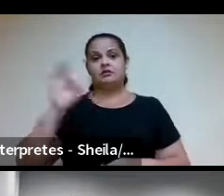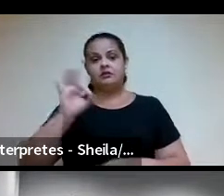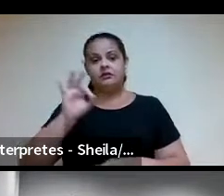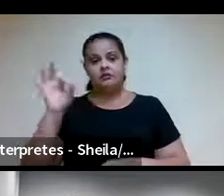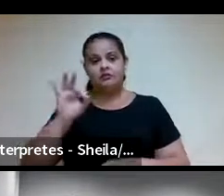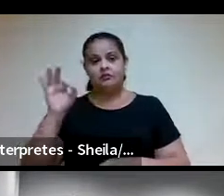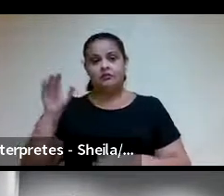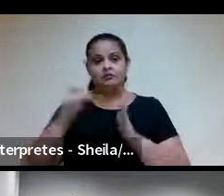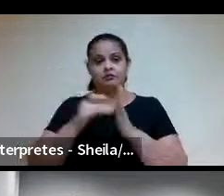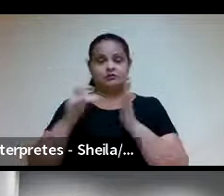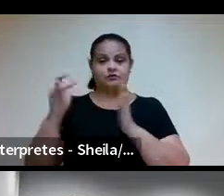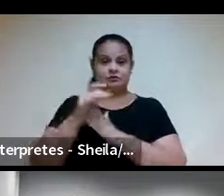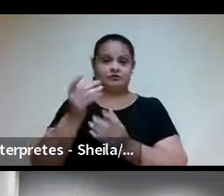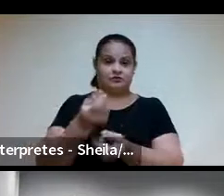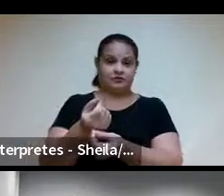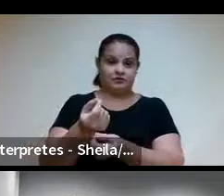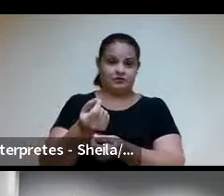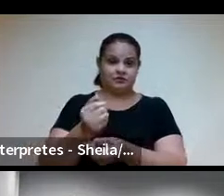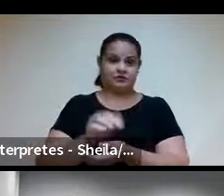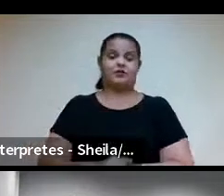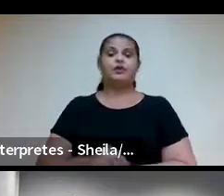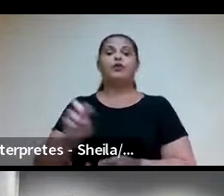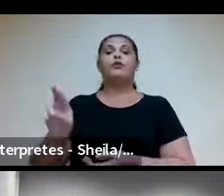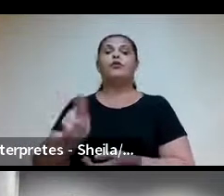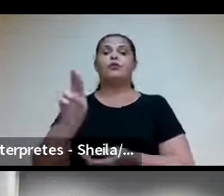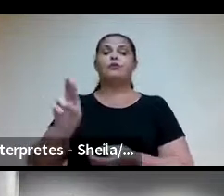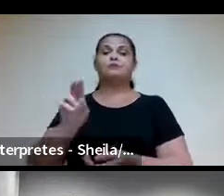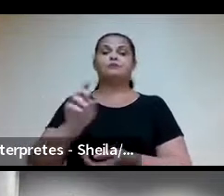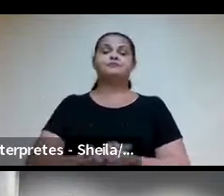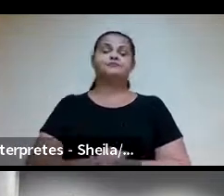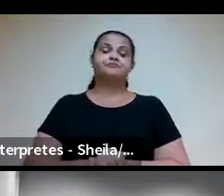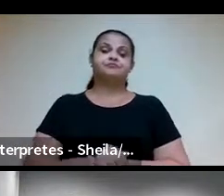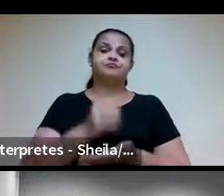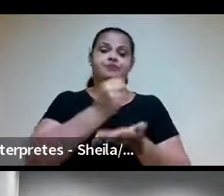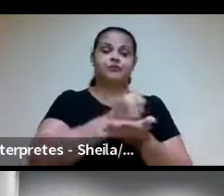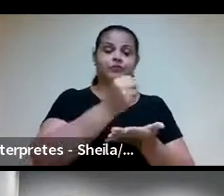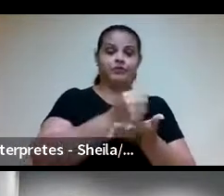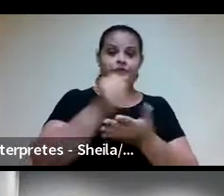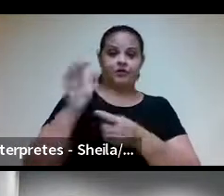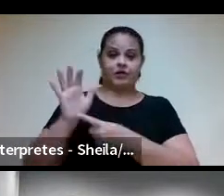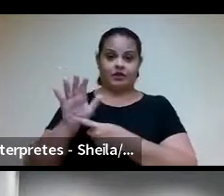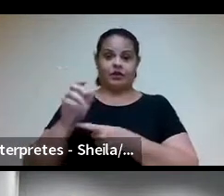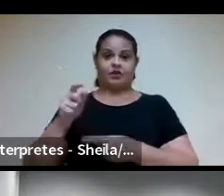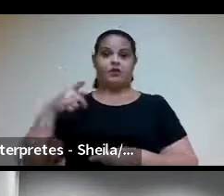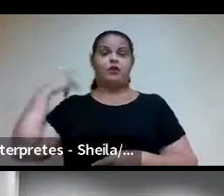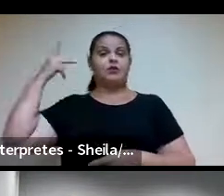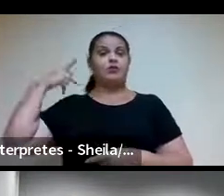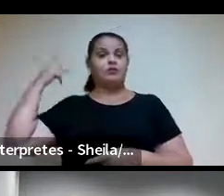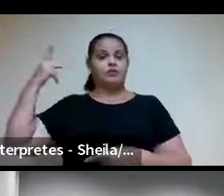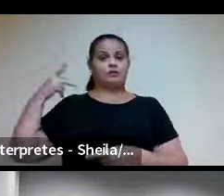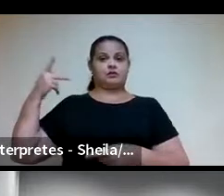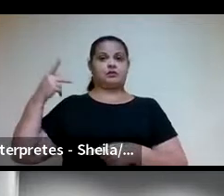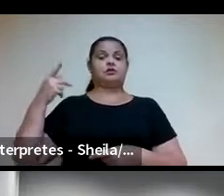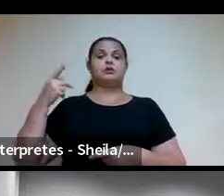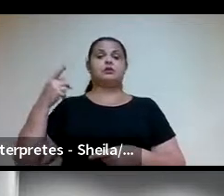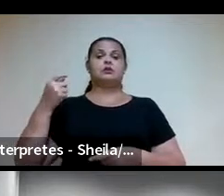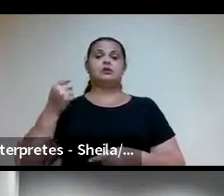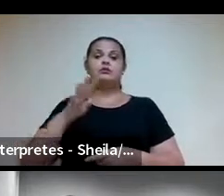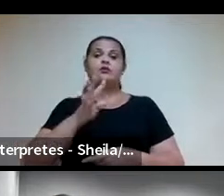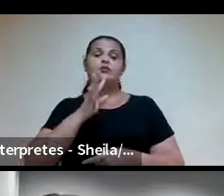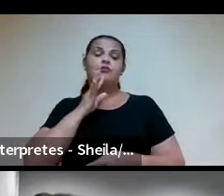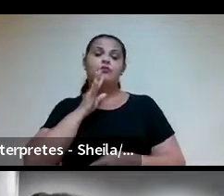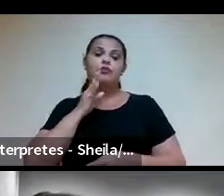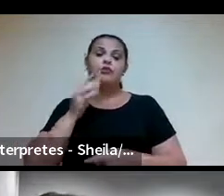pelo provimento do recurso para que sejam aprovadas as suas contas. Em parecer, a Procuradoria Regional Eleitoral manifestou-se pelo conhecimento do